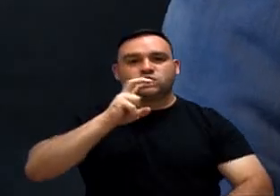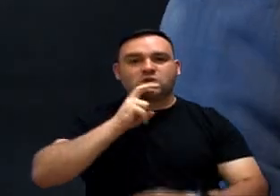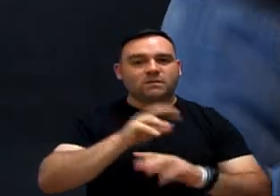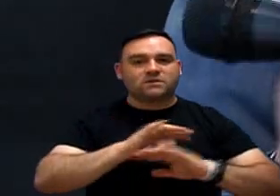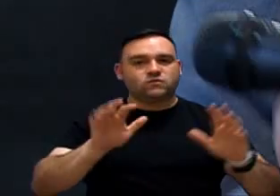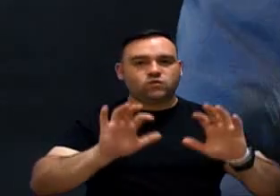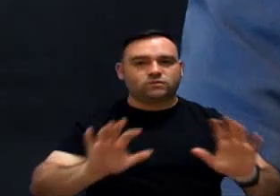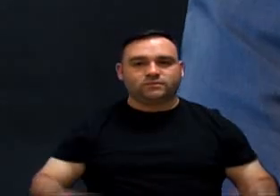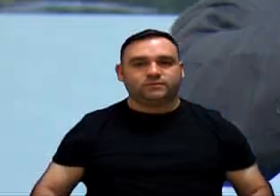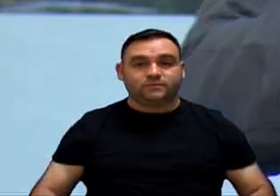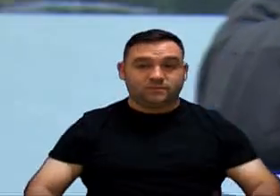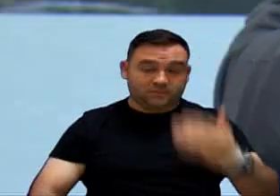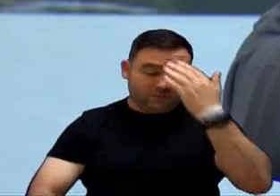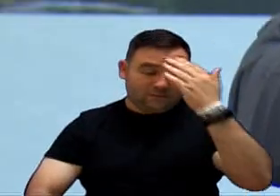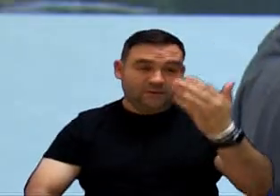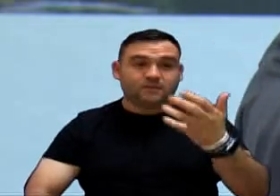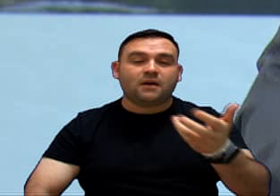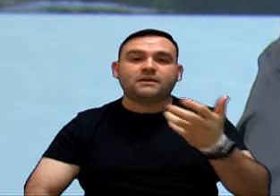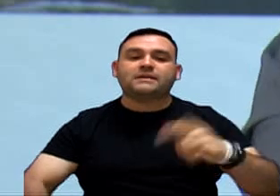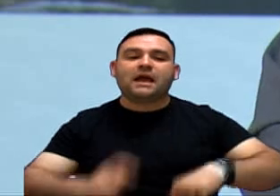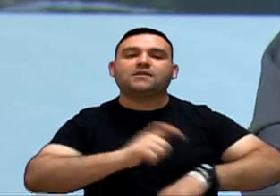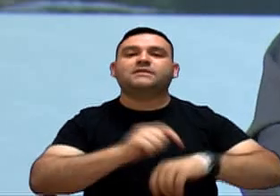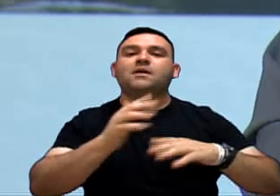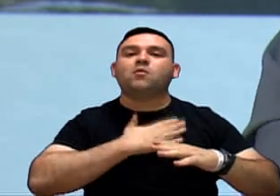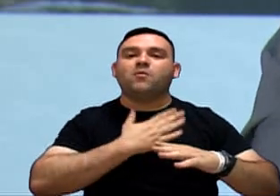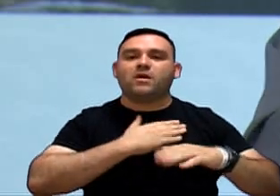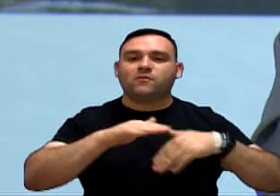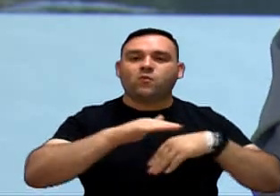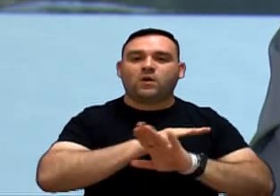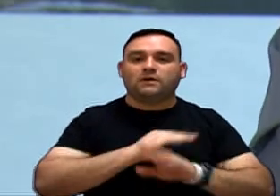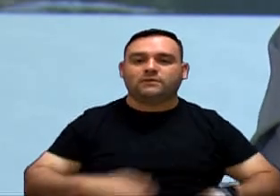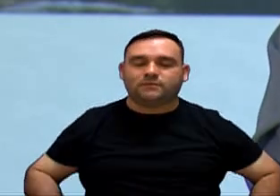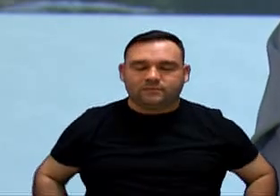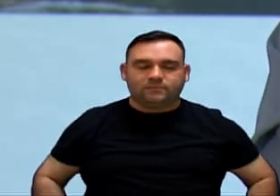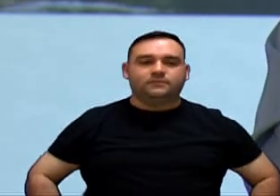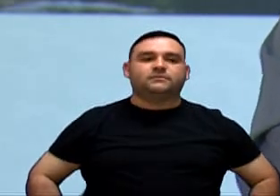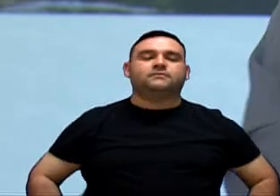somente. Obrigado. Gostaria que reservasse, meu...